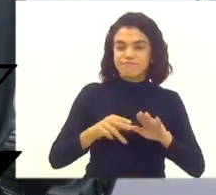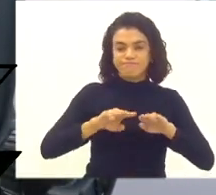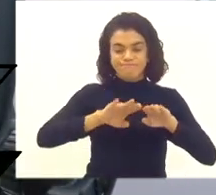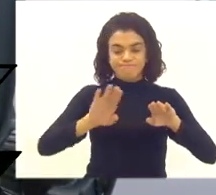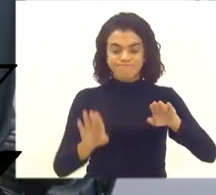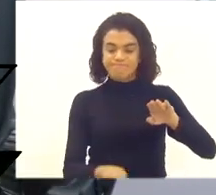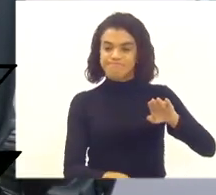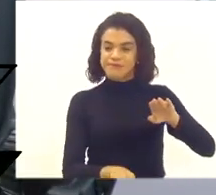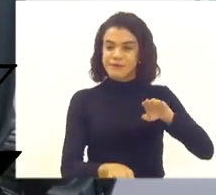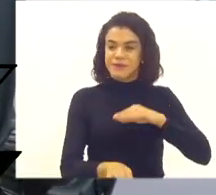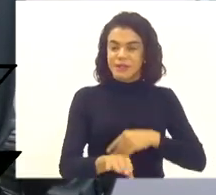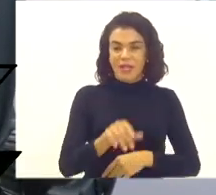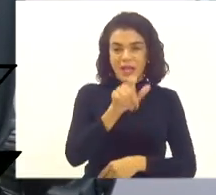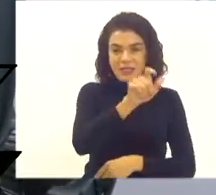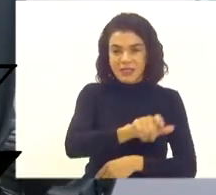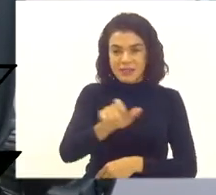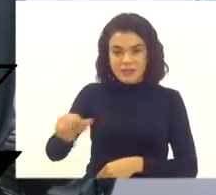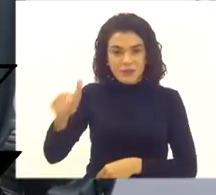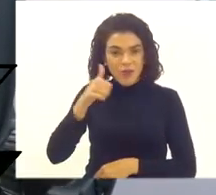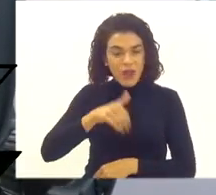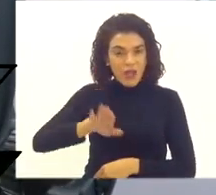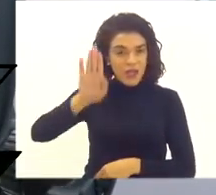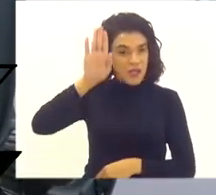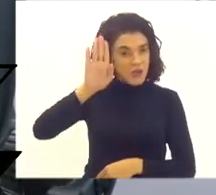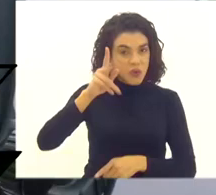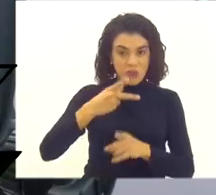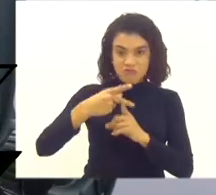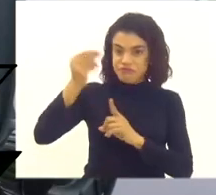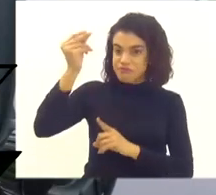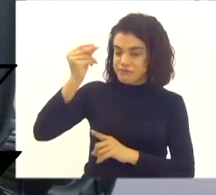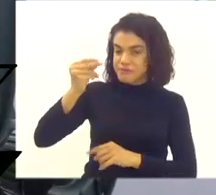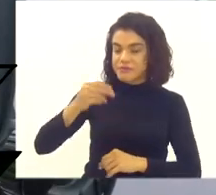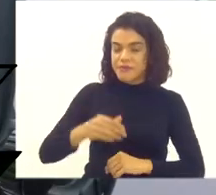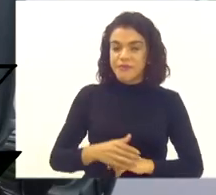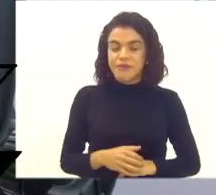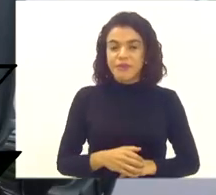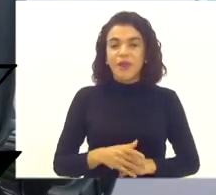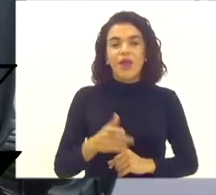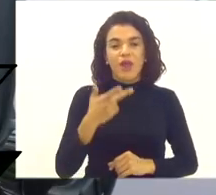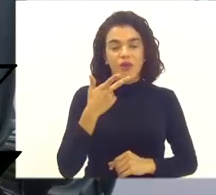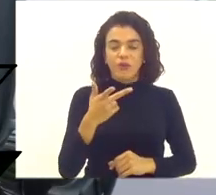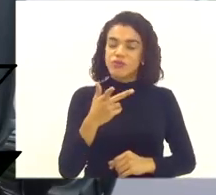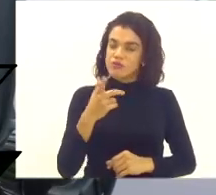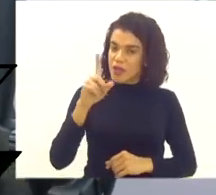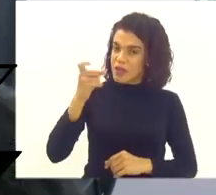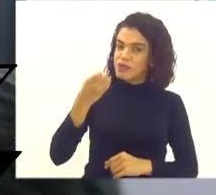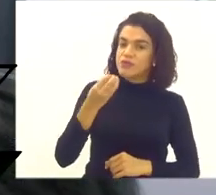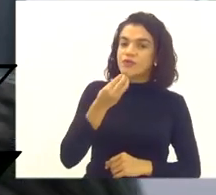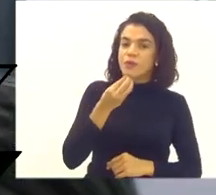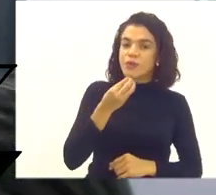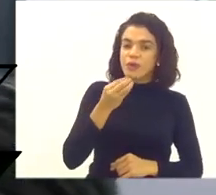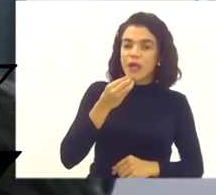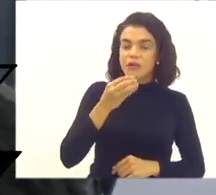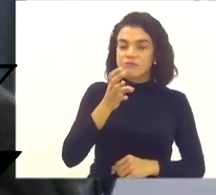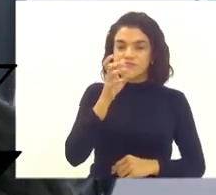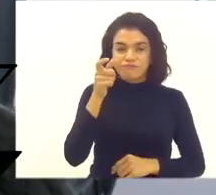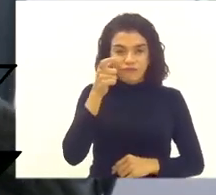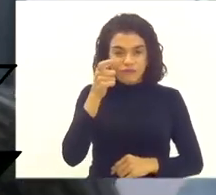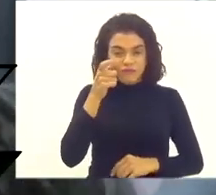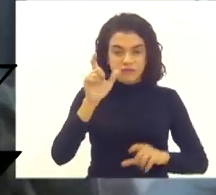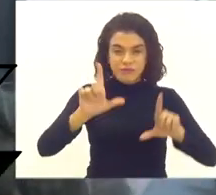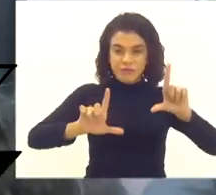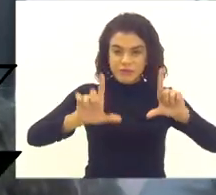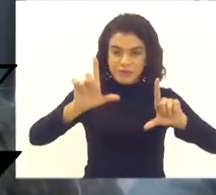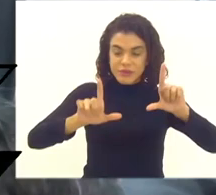dessas candidaturas que foram candidaturas idosos tô falando isso porque tive a oportunidade de assistir aí a